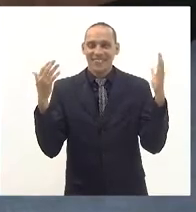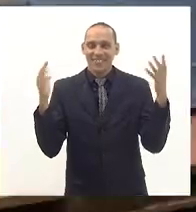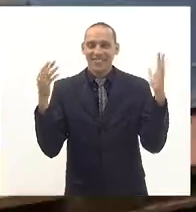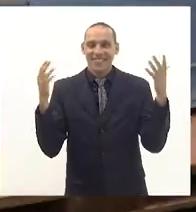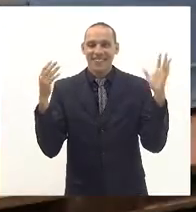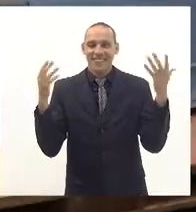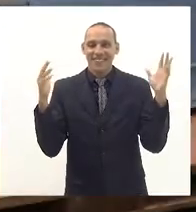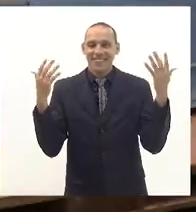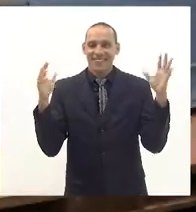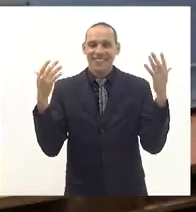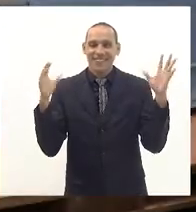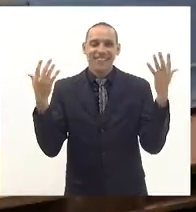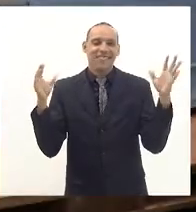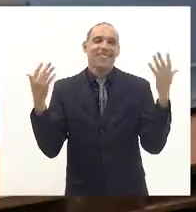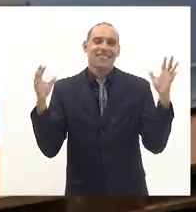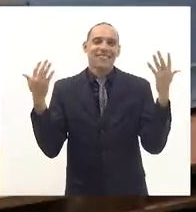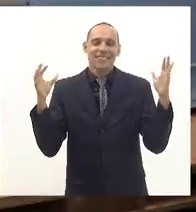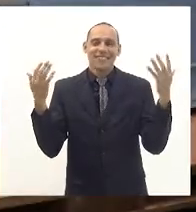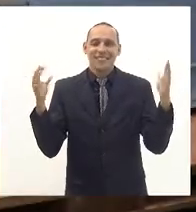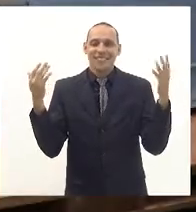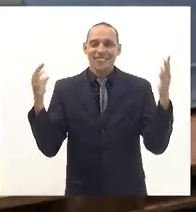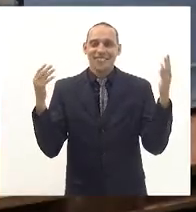E aí